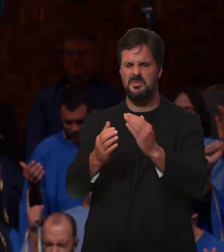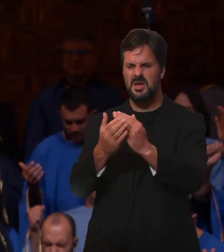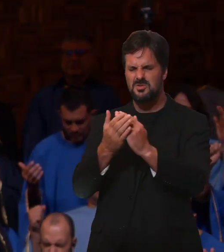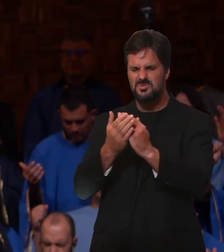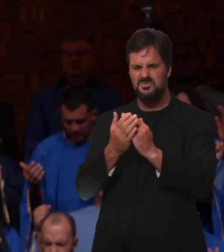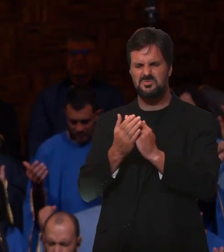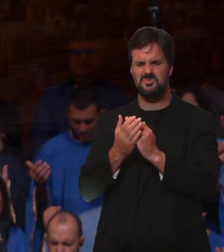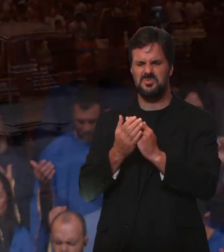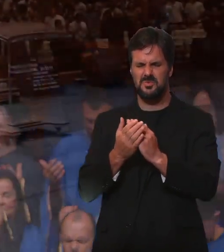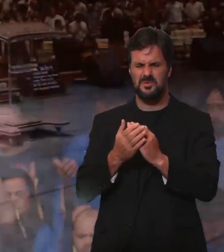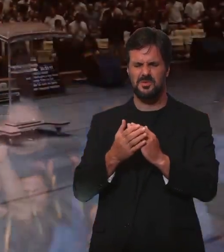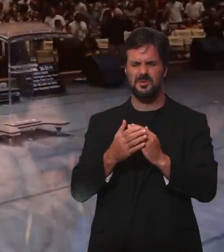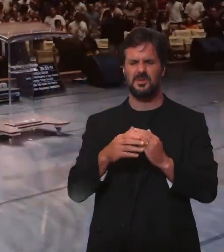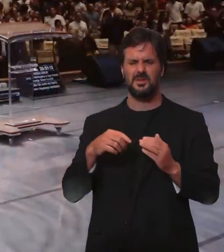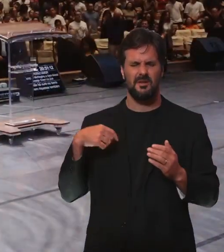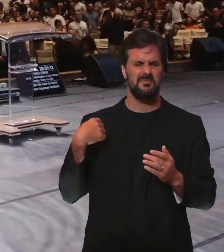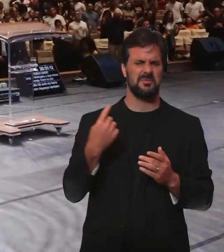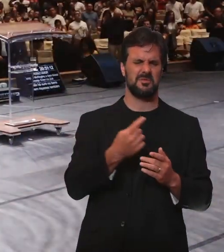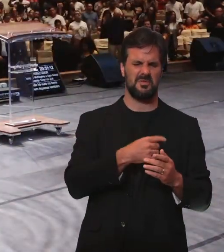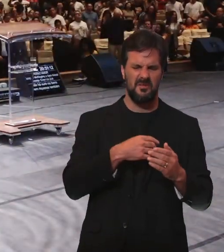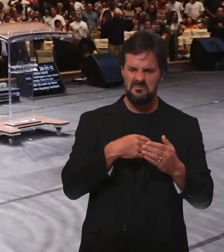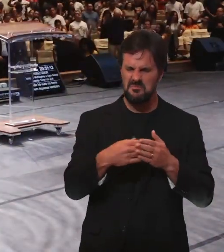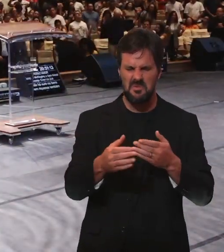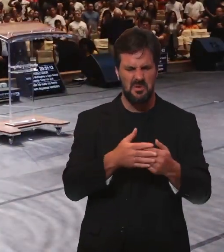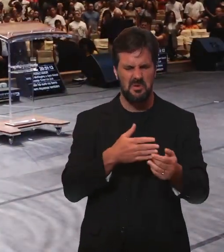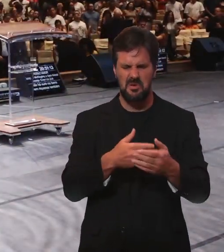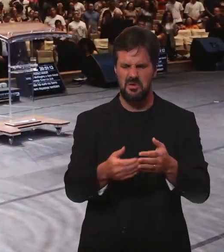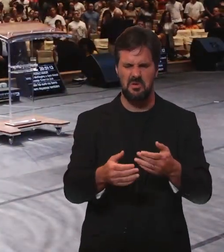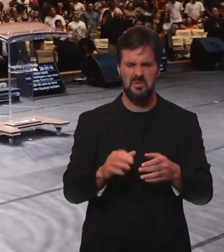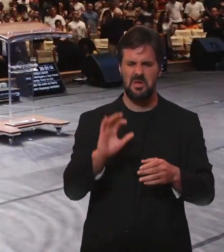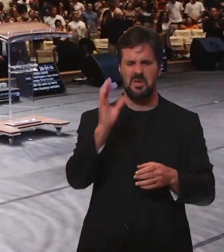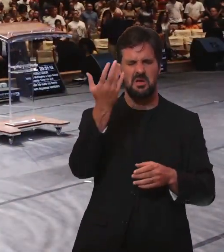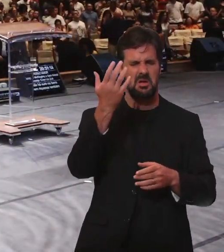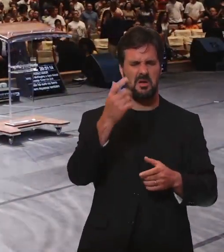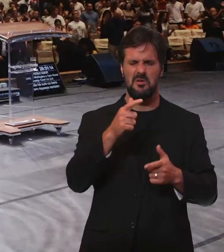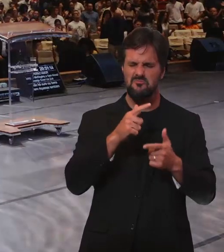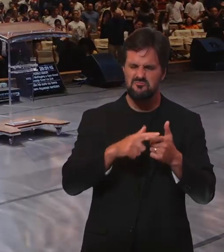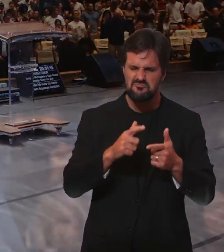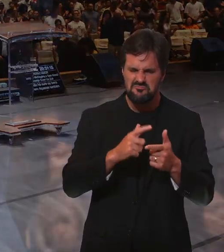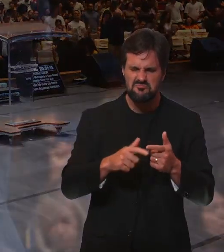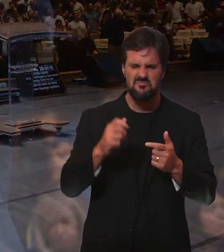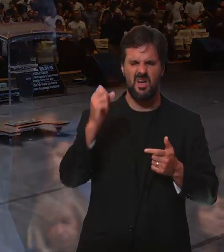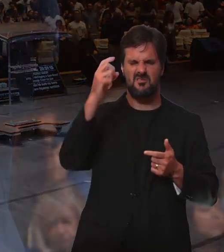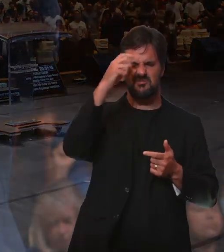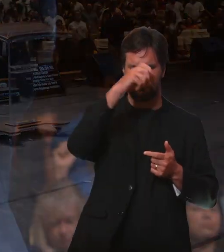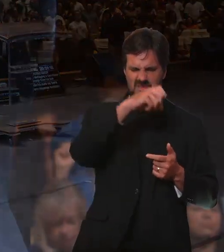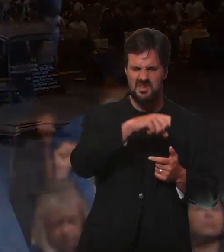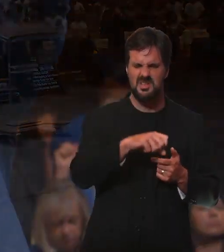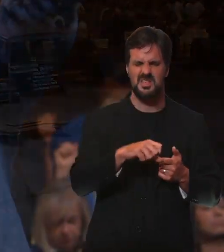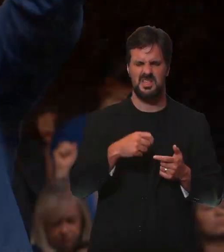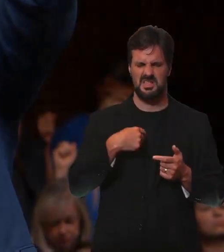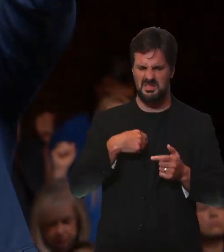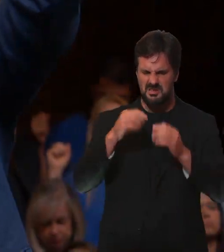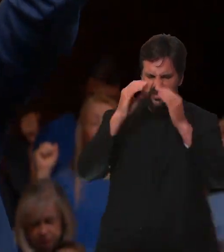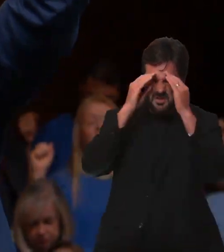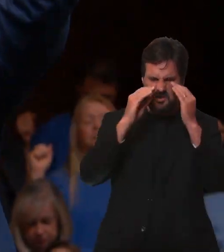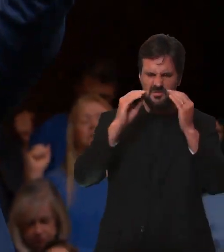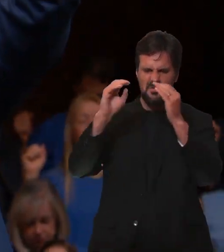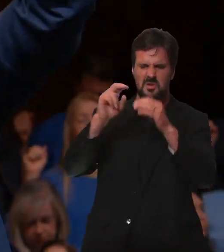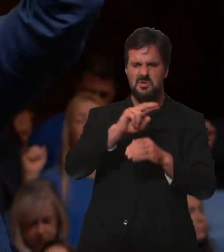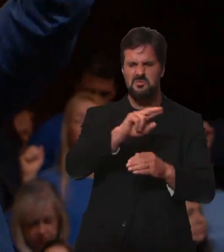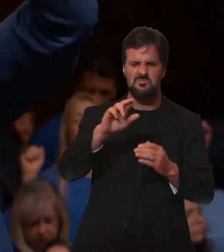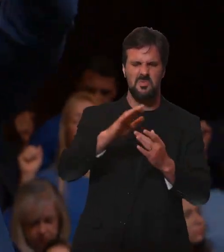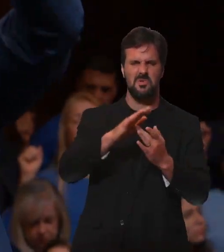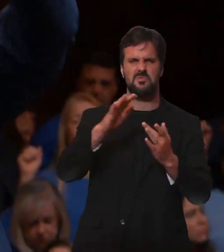Pai, nas situações difíceis da vida. Eu quero obedecer. Em